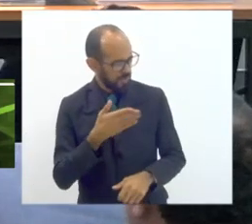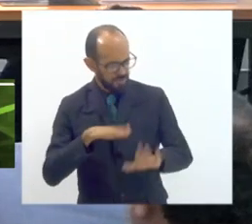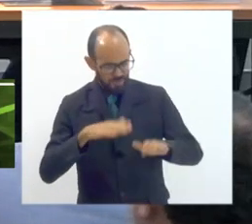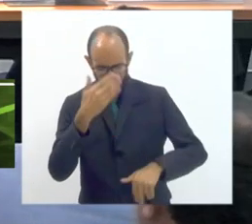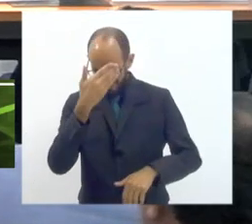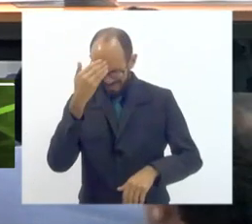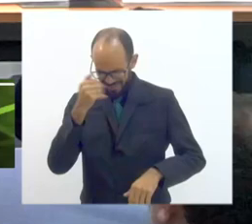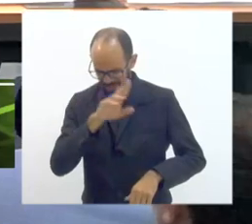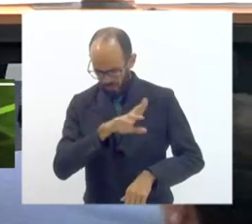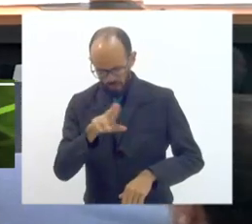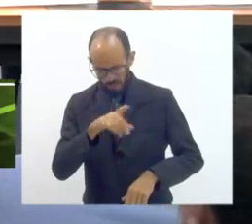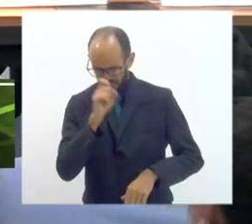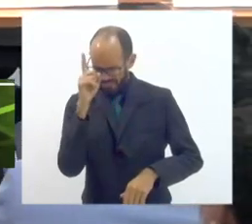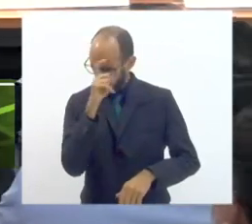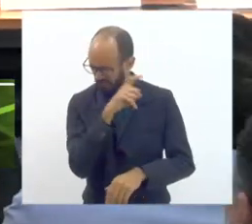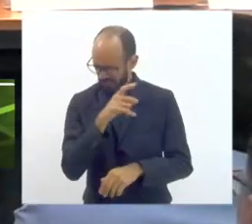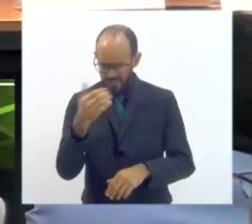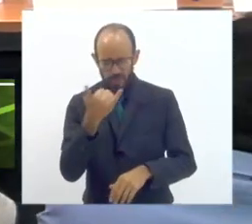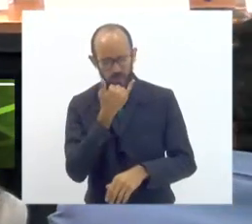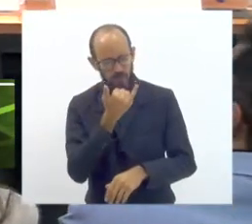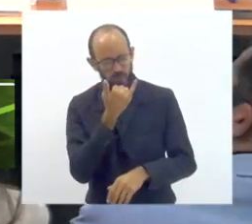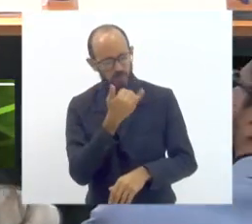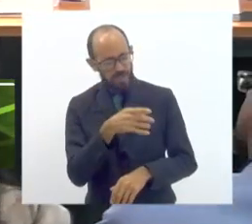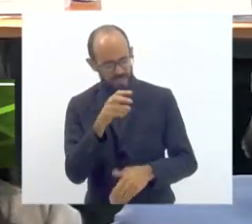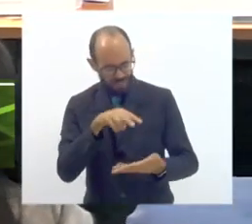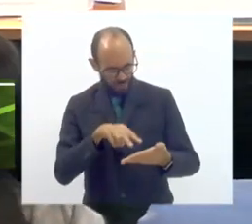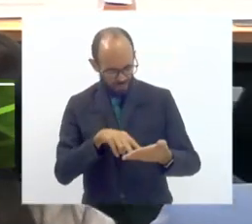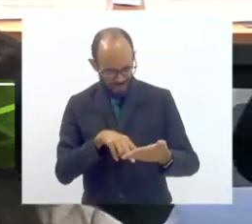rapaz. Fica difícil, né? Deixa eu ver aqui.